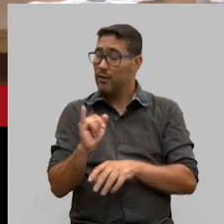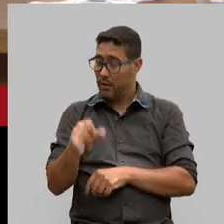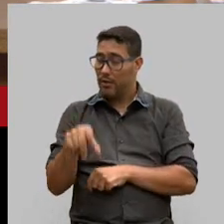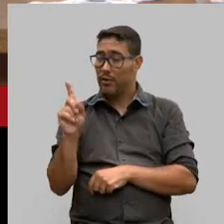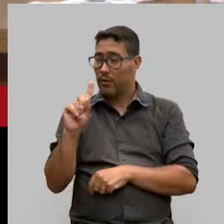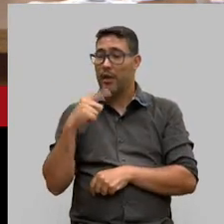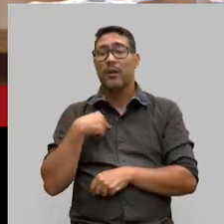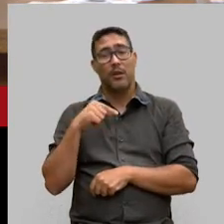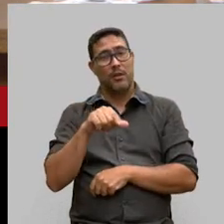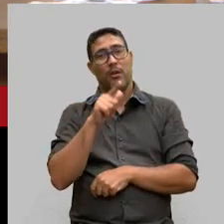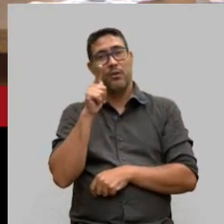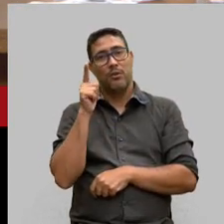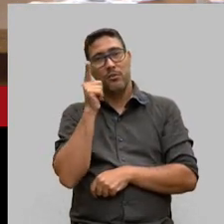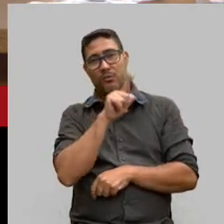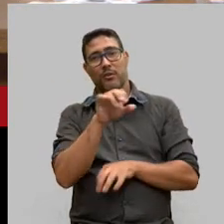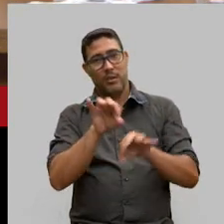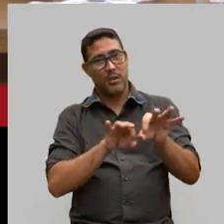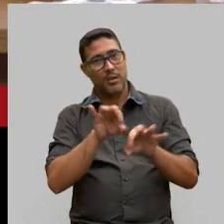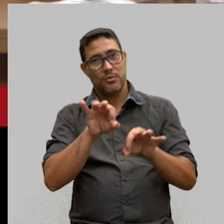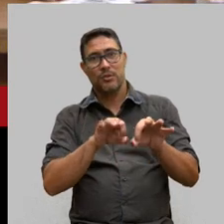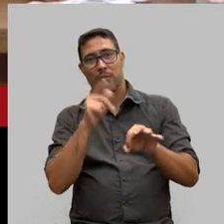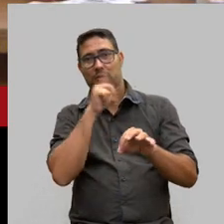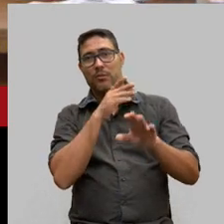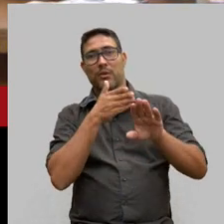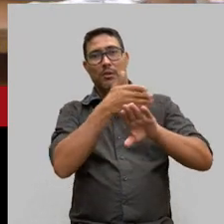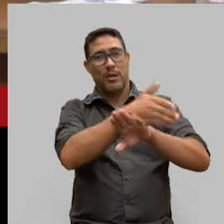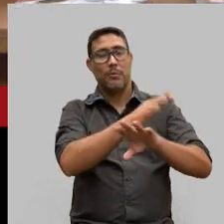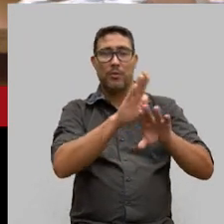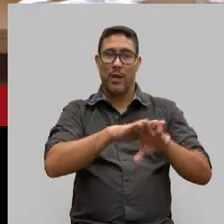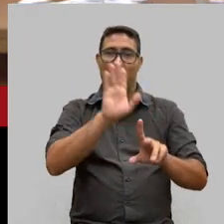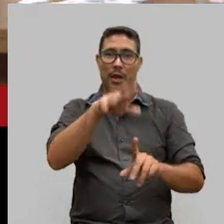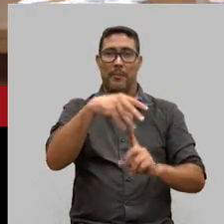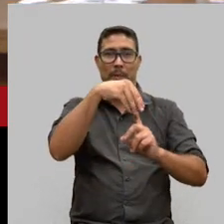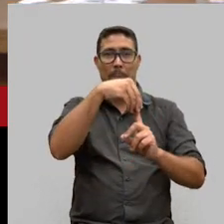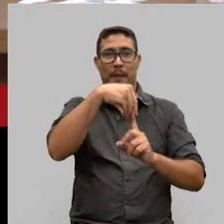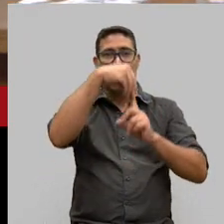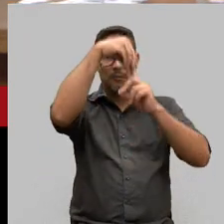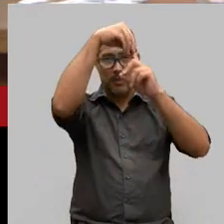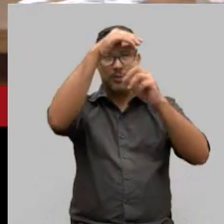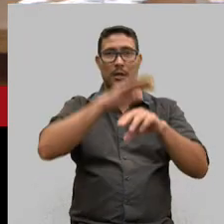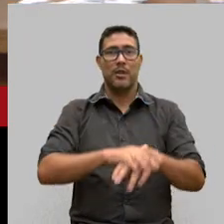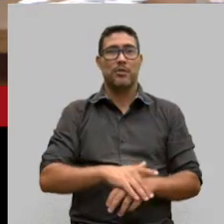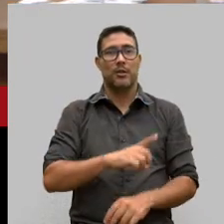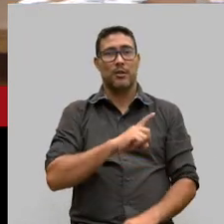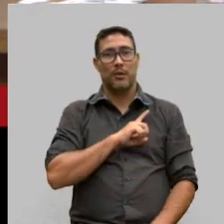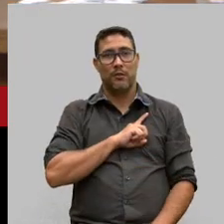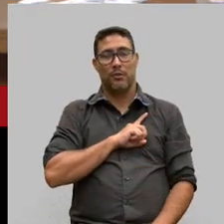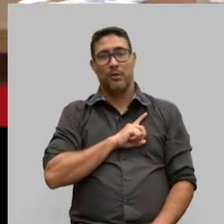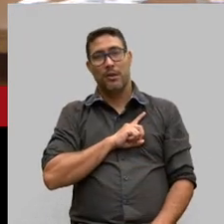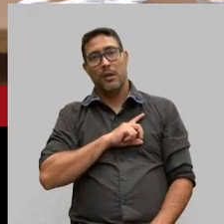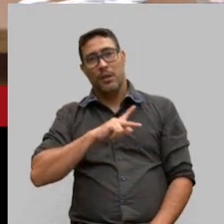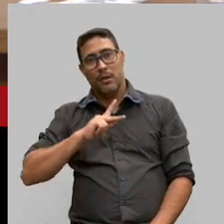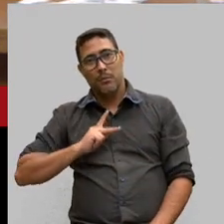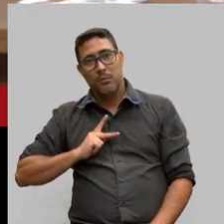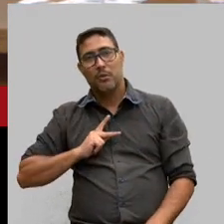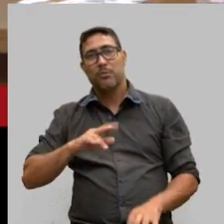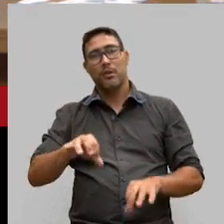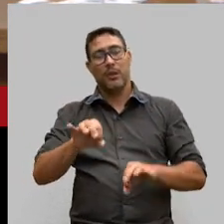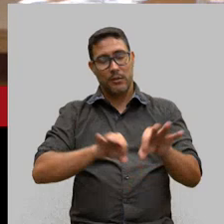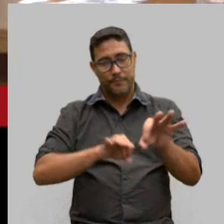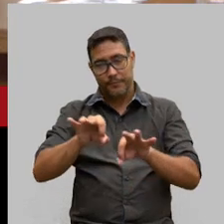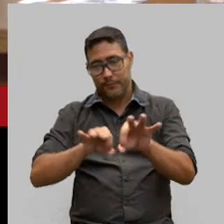conseguiria ajustar a agenda para tá porque realmente uma prioridade da Defensoria ex eh realizar essa